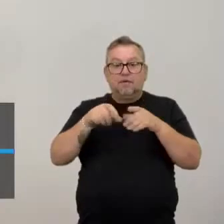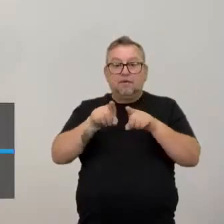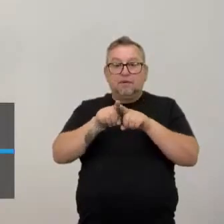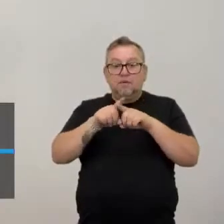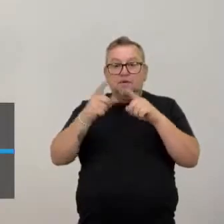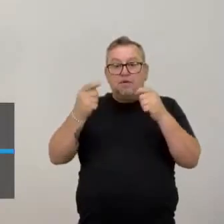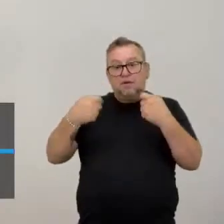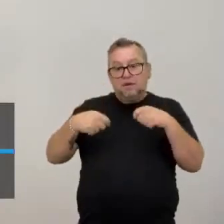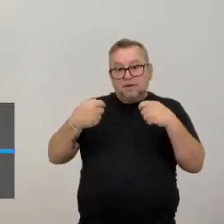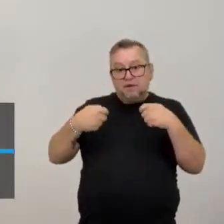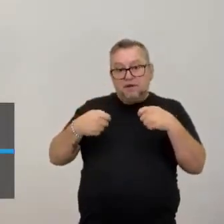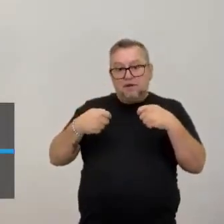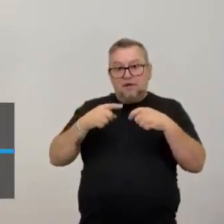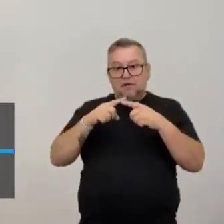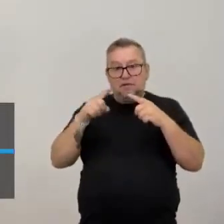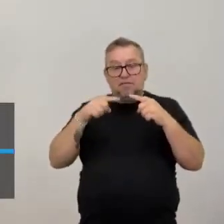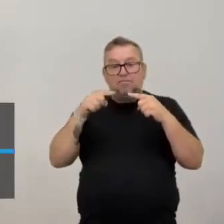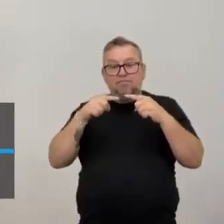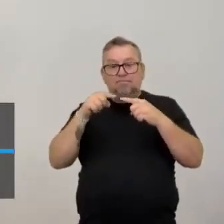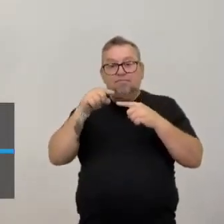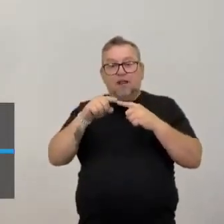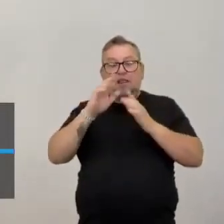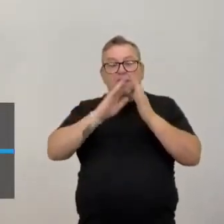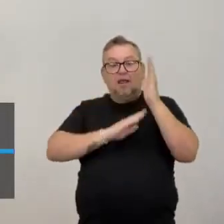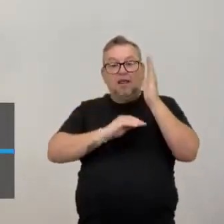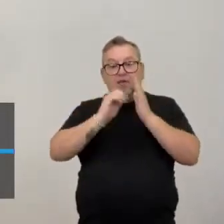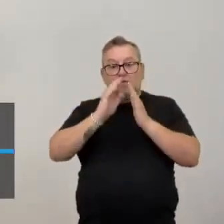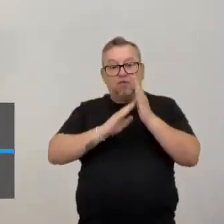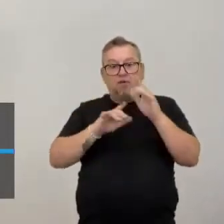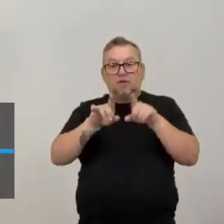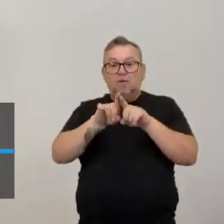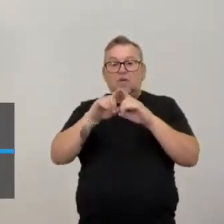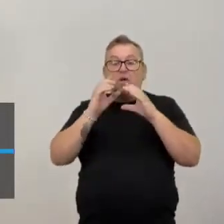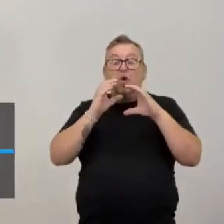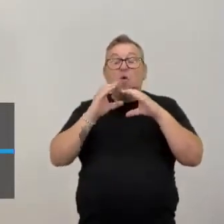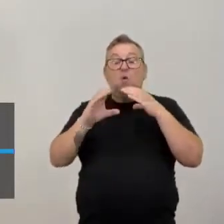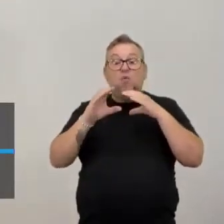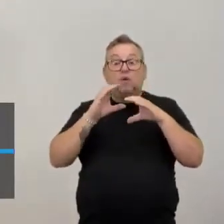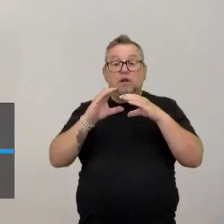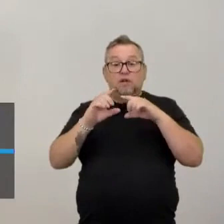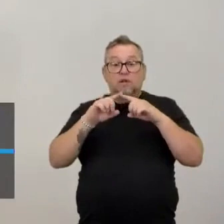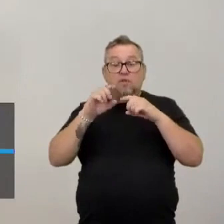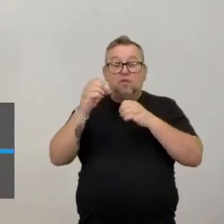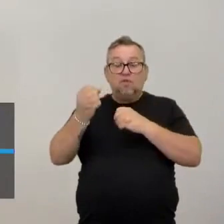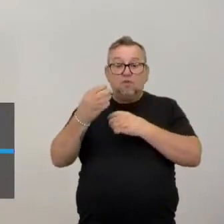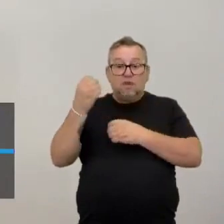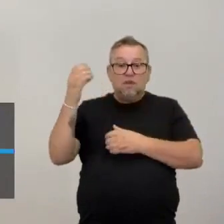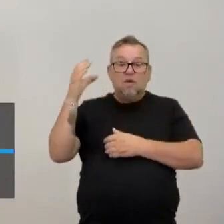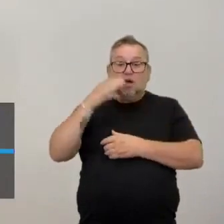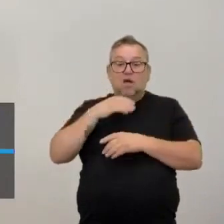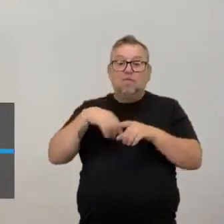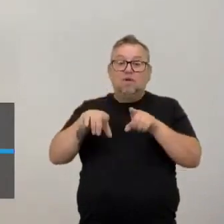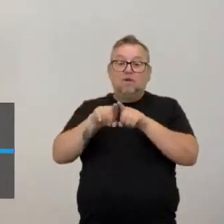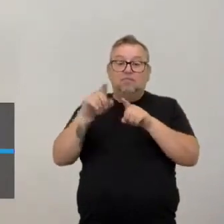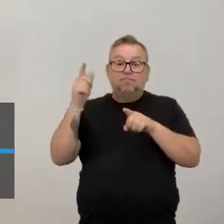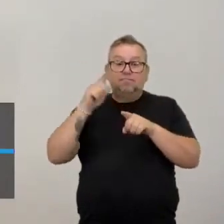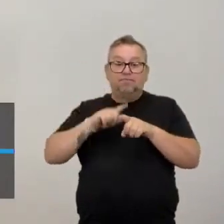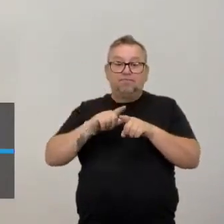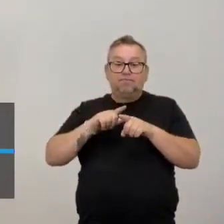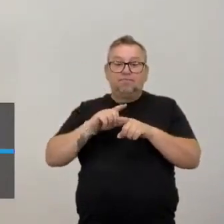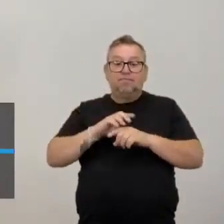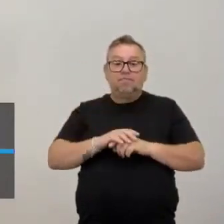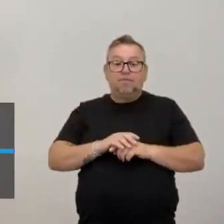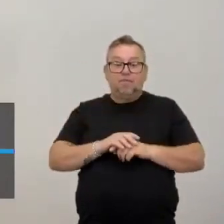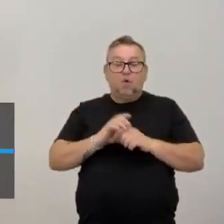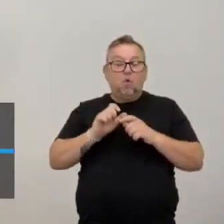das necessidades funcionais dessa arte. Isso. Né, que era a comunicação, a troca de informação rápida e que atingisse aí uma massa,